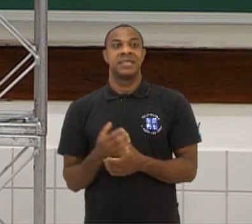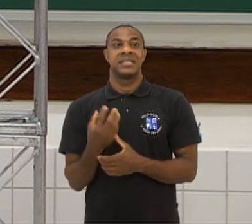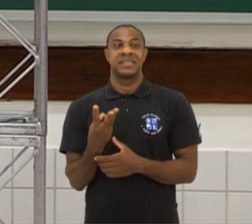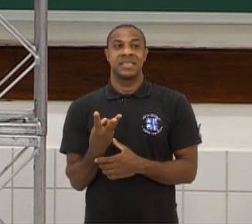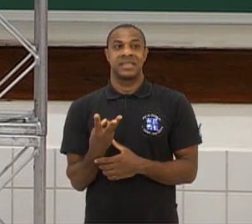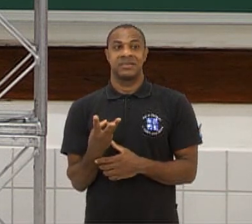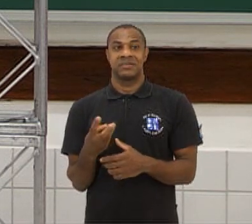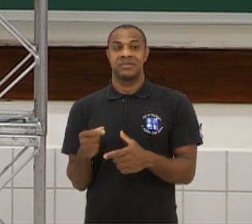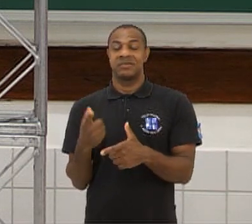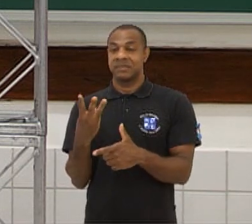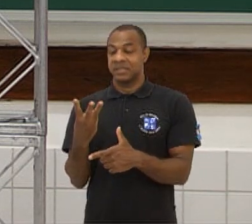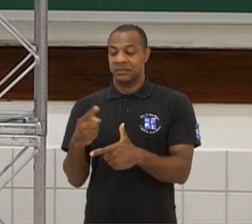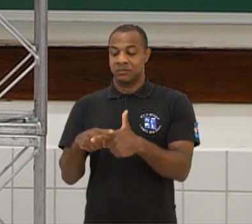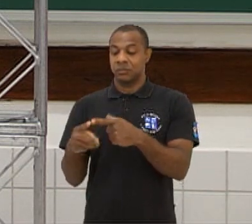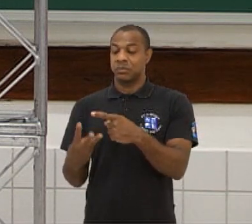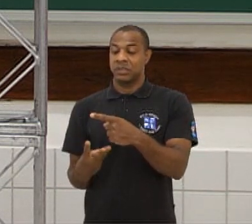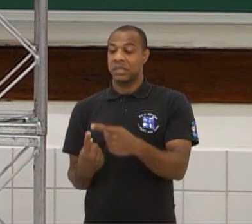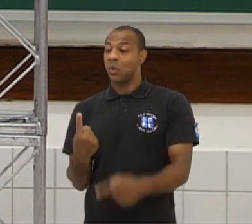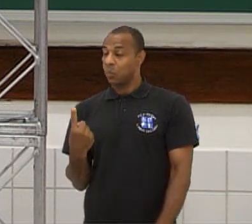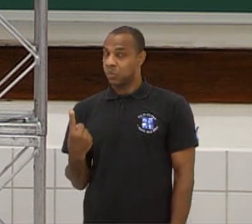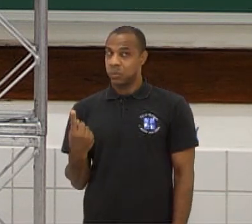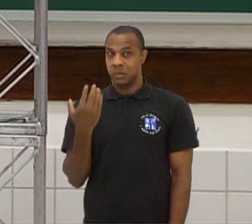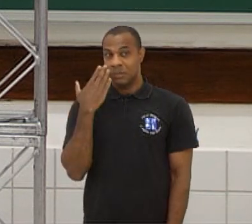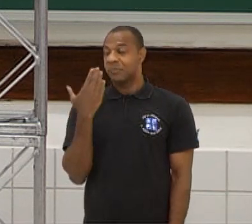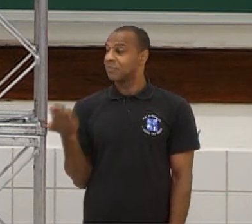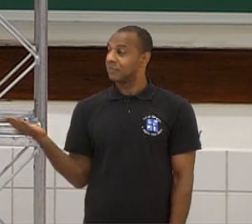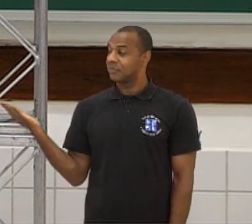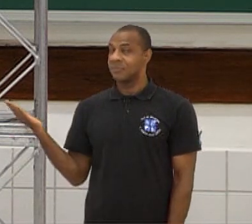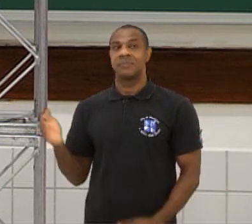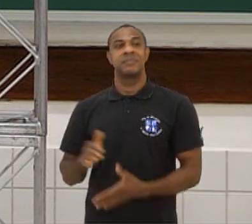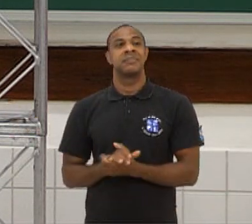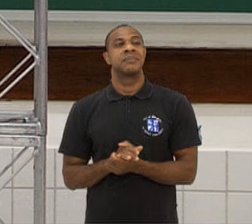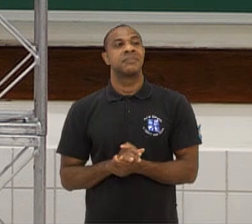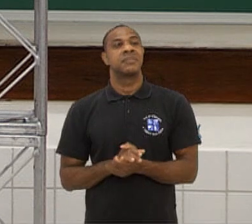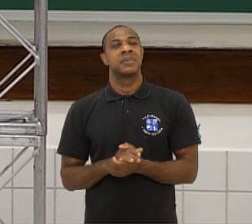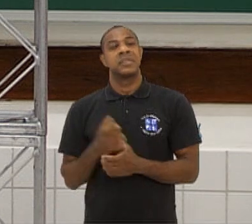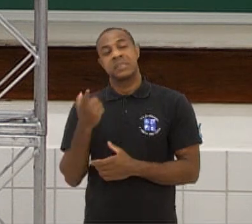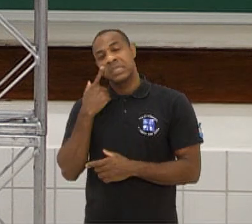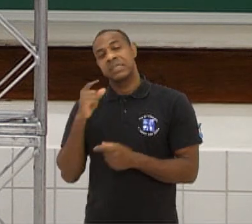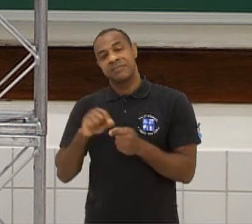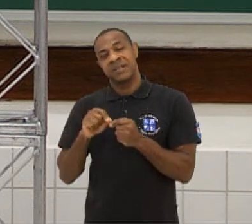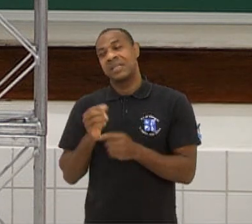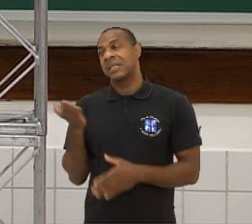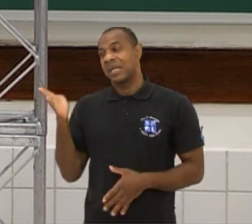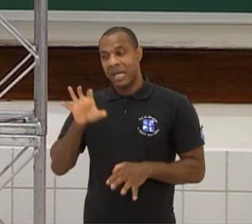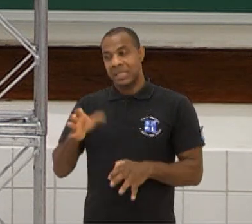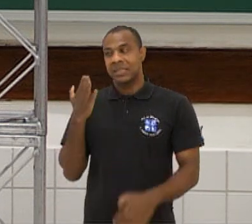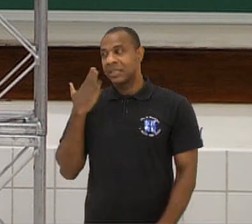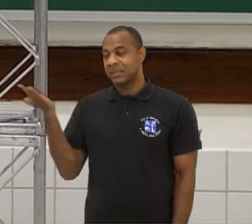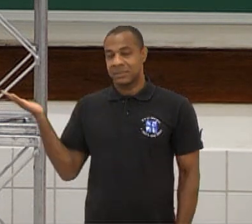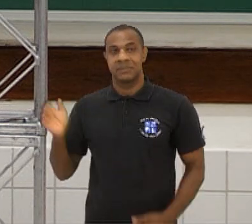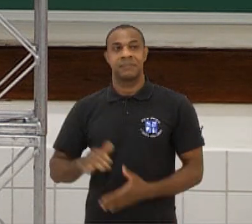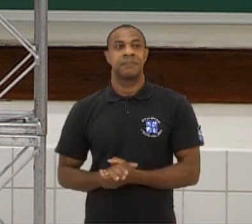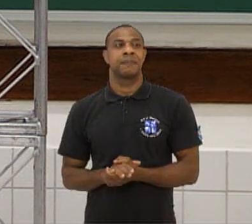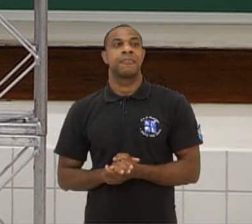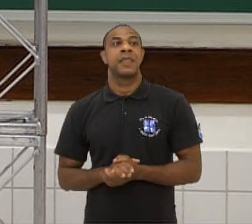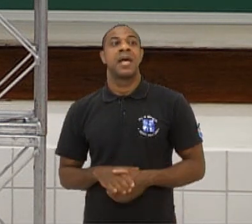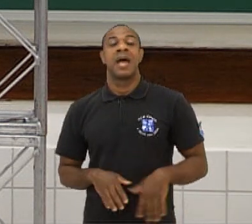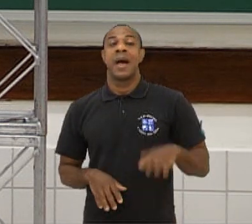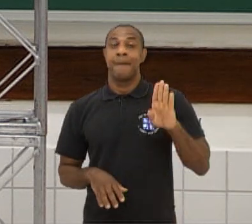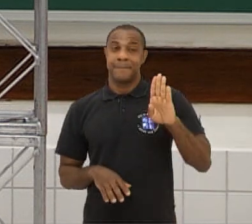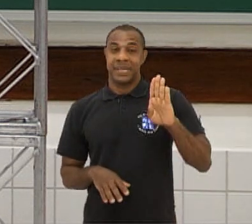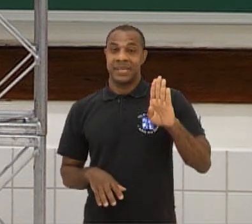mais completa? Não importa, tá? Só vamos tentar forçar a fazer dessa maneira um pouquinho mais prática, tá bom? E a letra B eu vou fazer